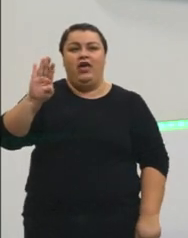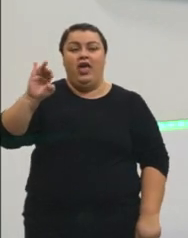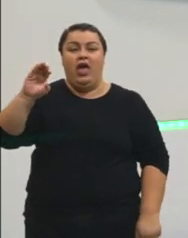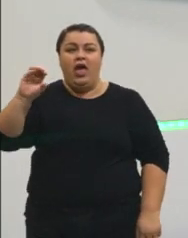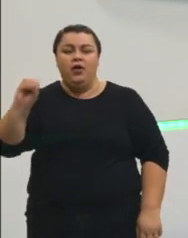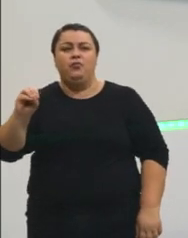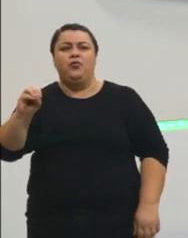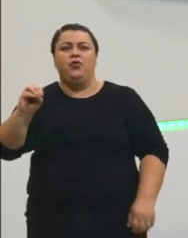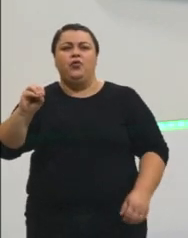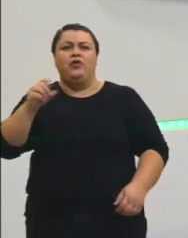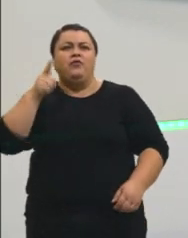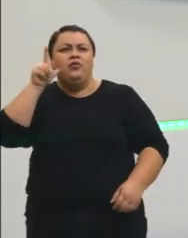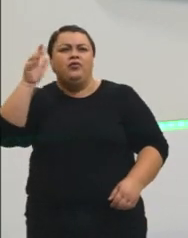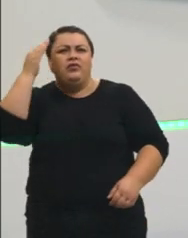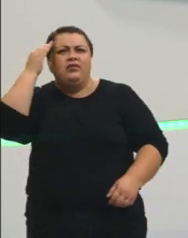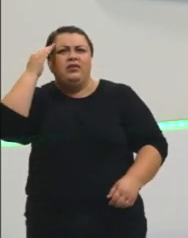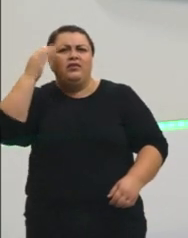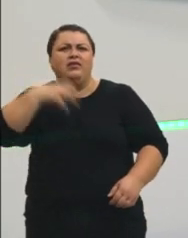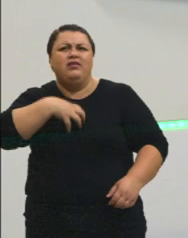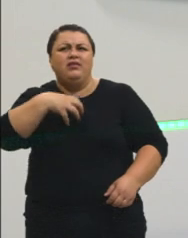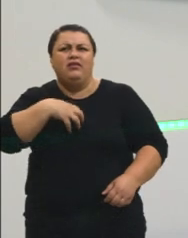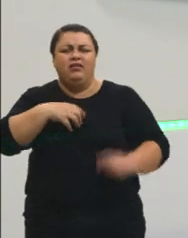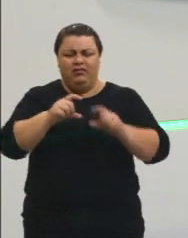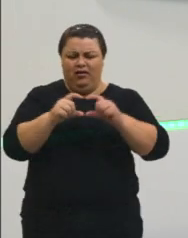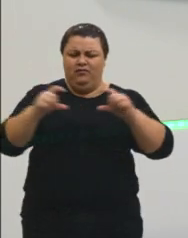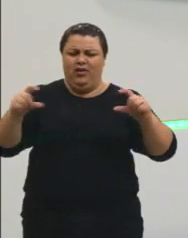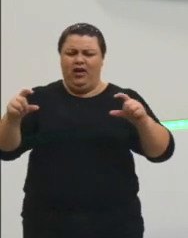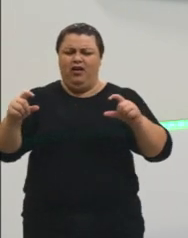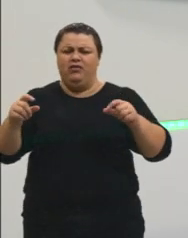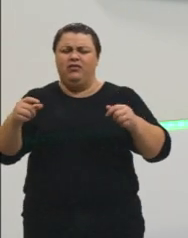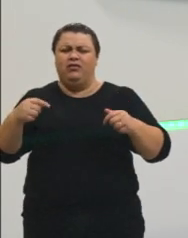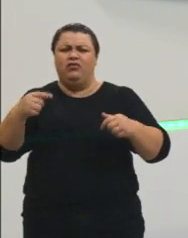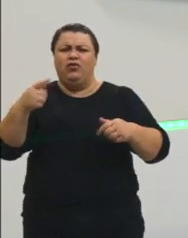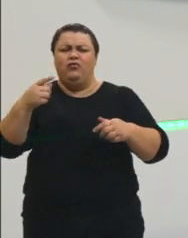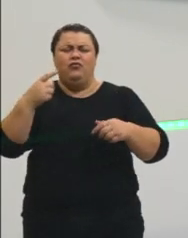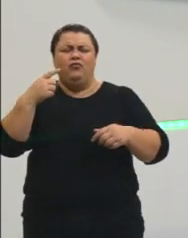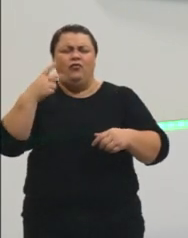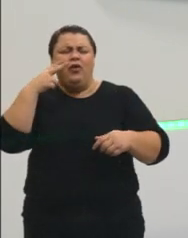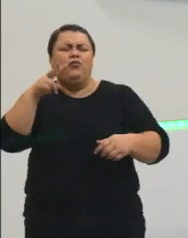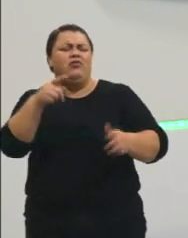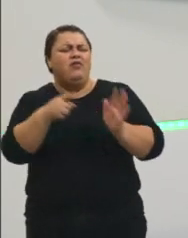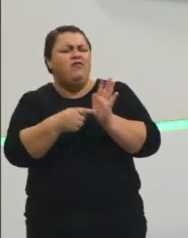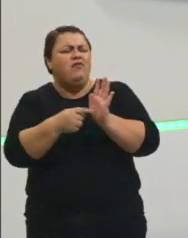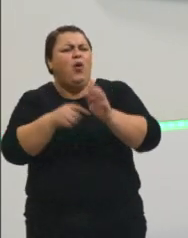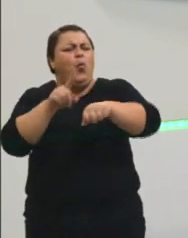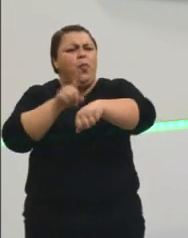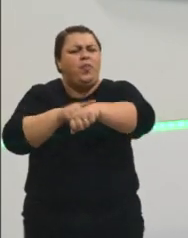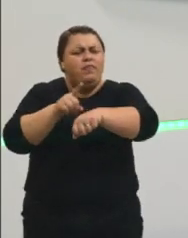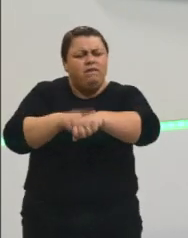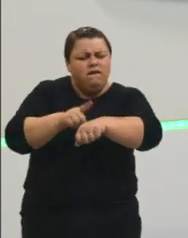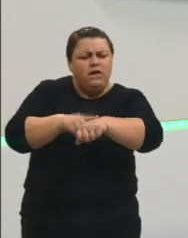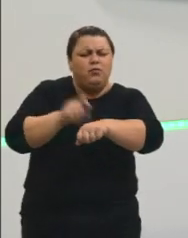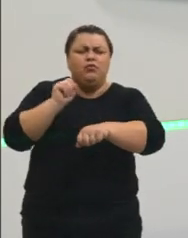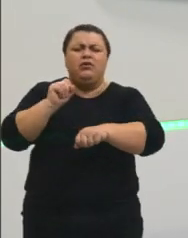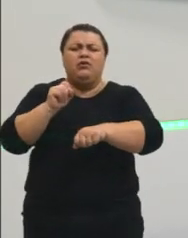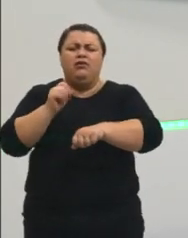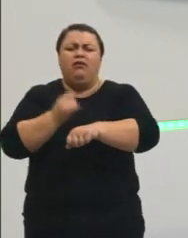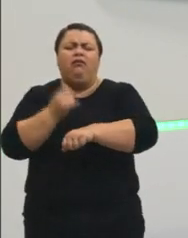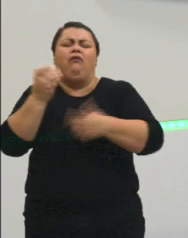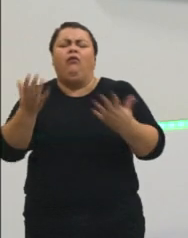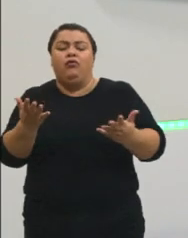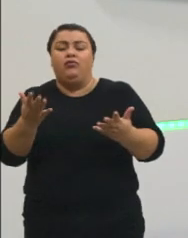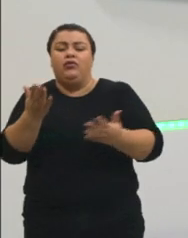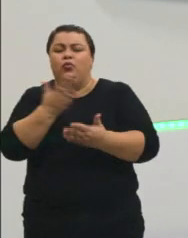vai nos da circunstância por exemplo de tempo de lugar de causa Então tudo aquilo que não deu